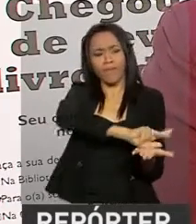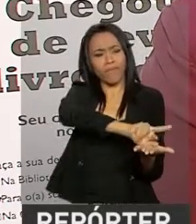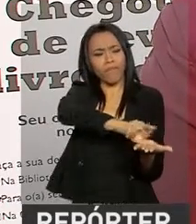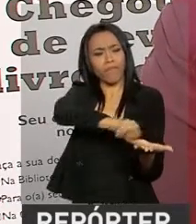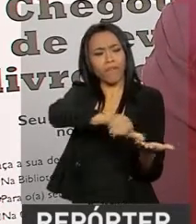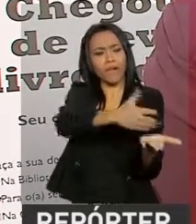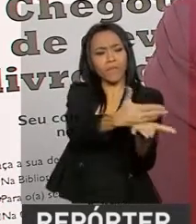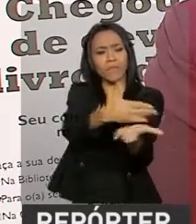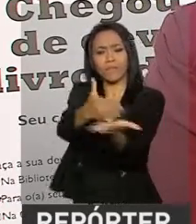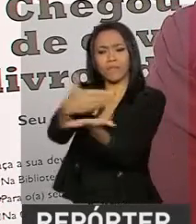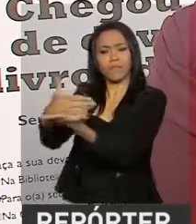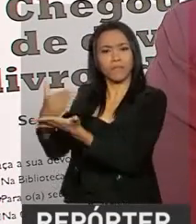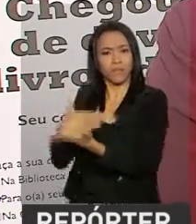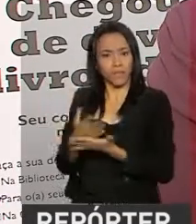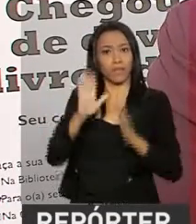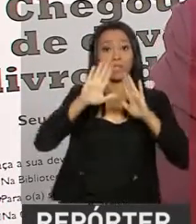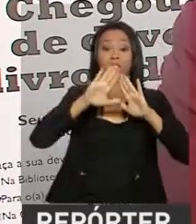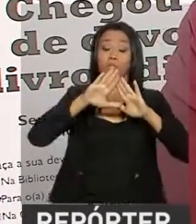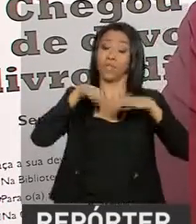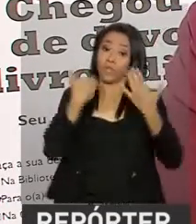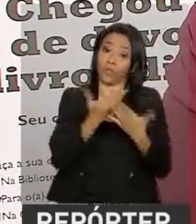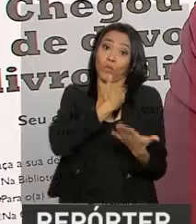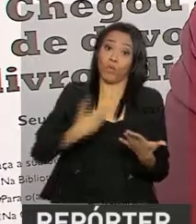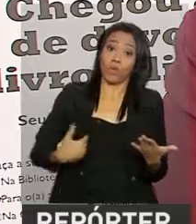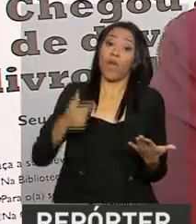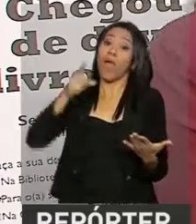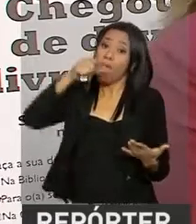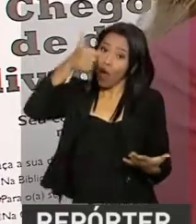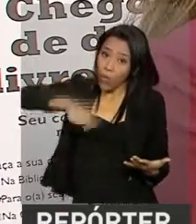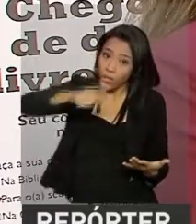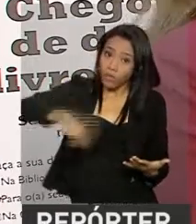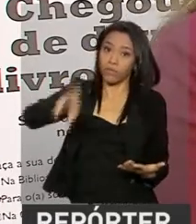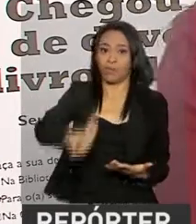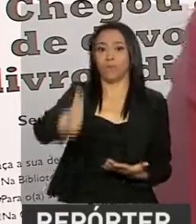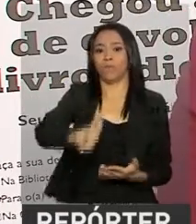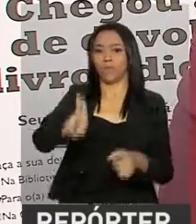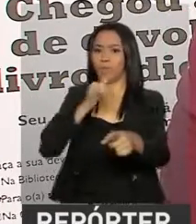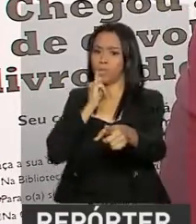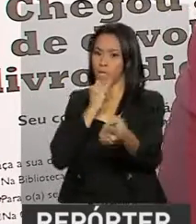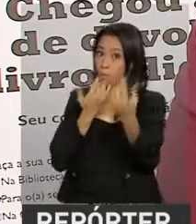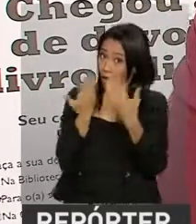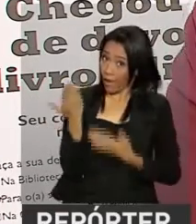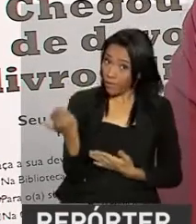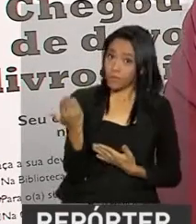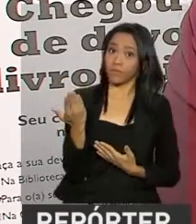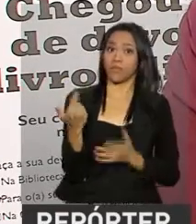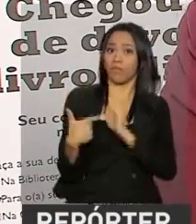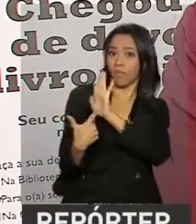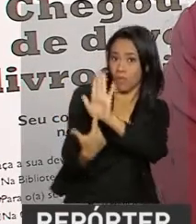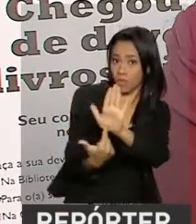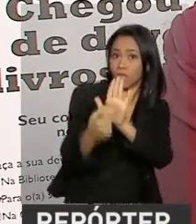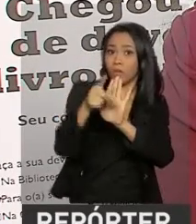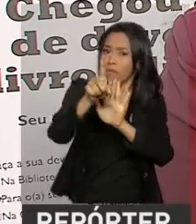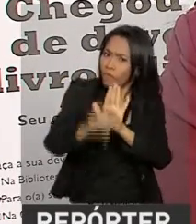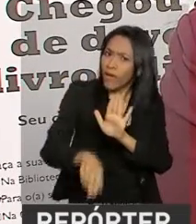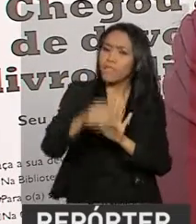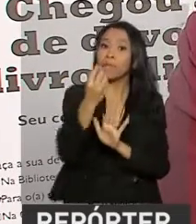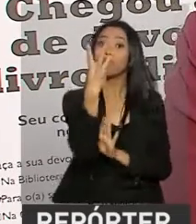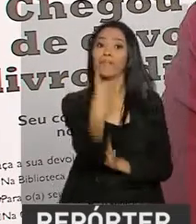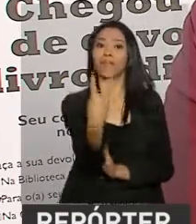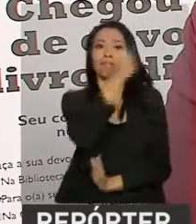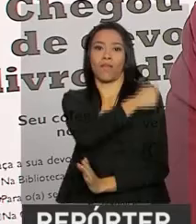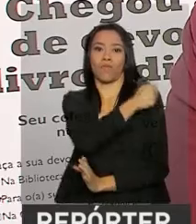da rede pública de ensino são reutilizáveis o exemplar como este vai ser repassado para três